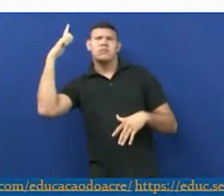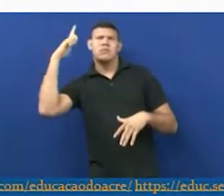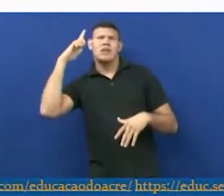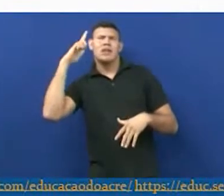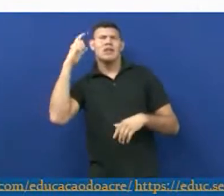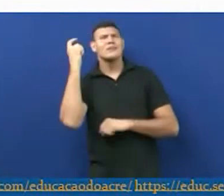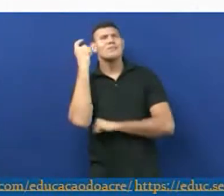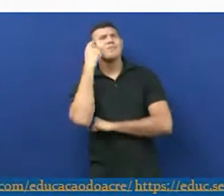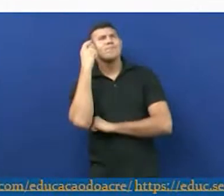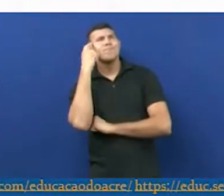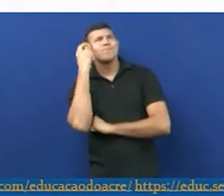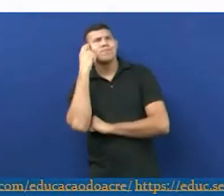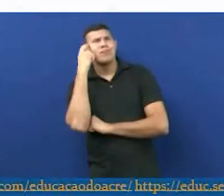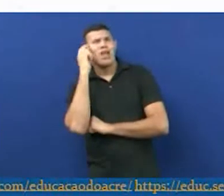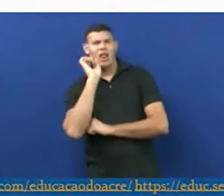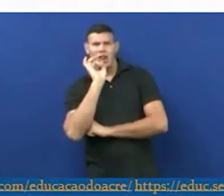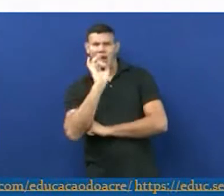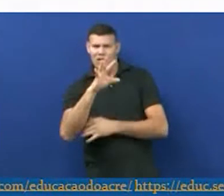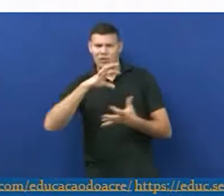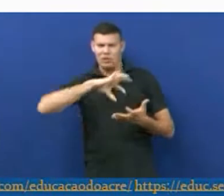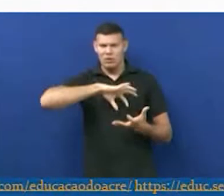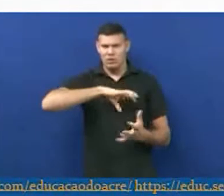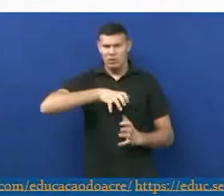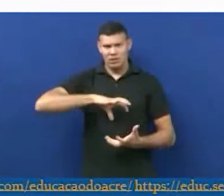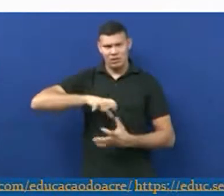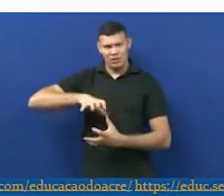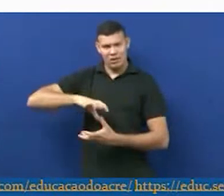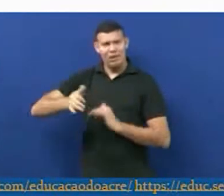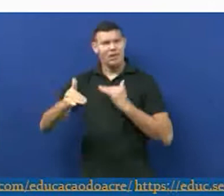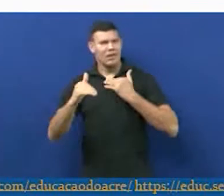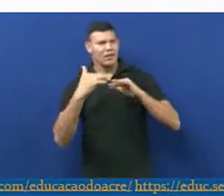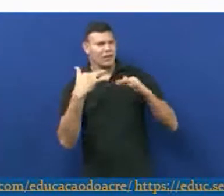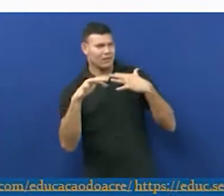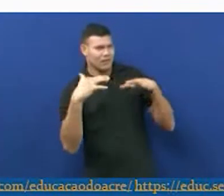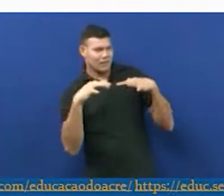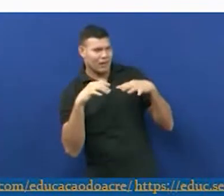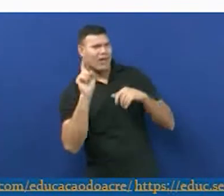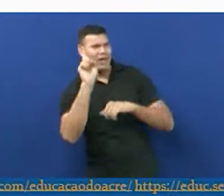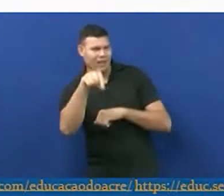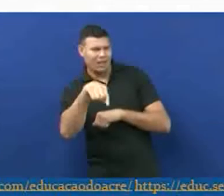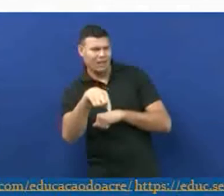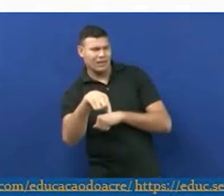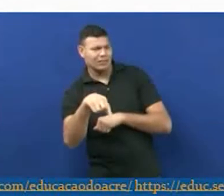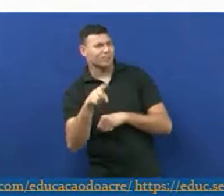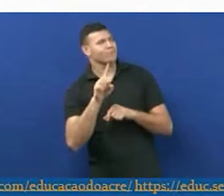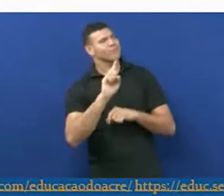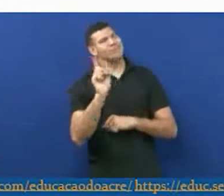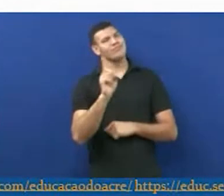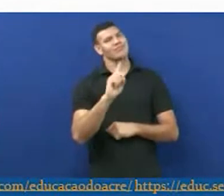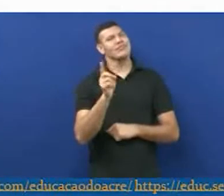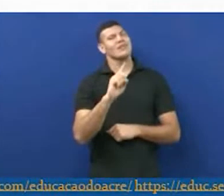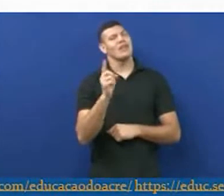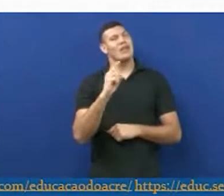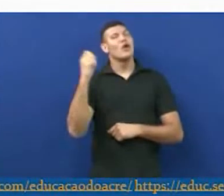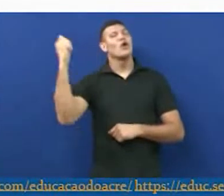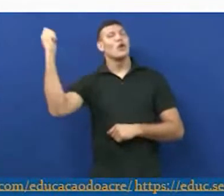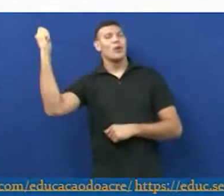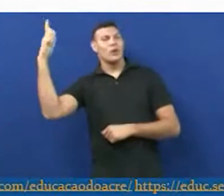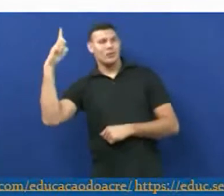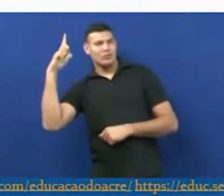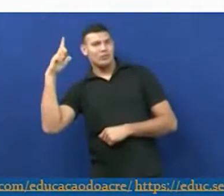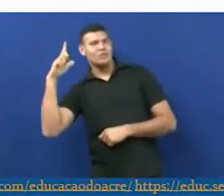gente pensa que somente os planetas estão em constante movimento, mas na verdade, se a gente for observar, o Sol também tem